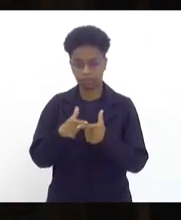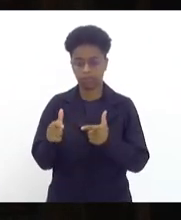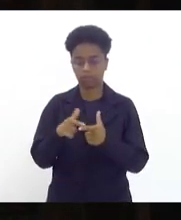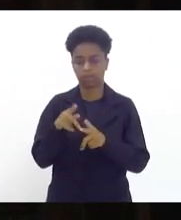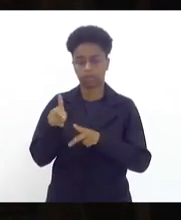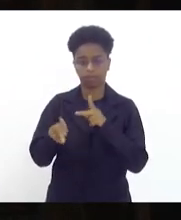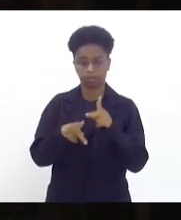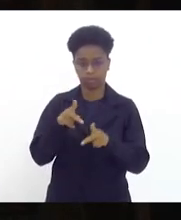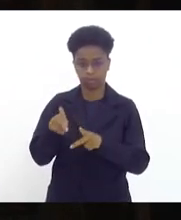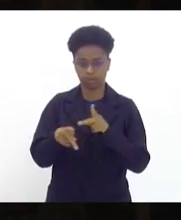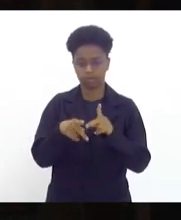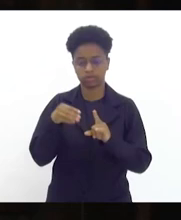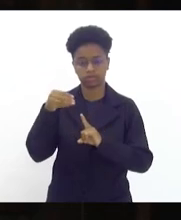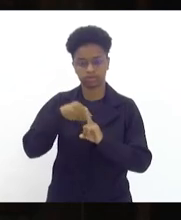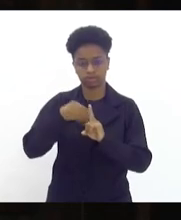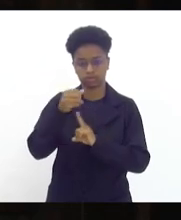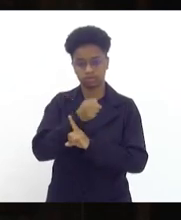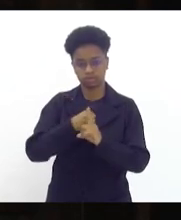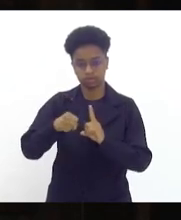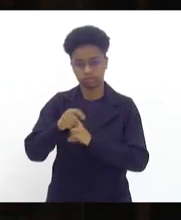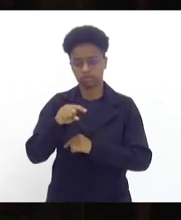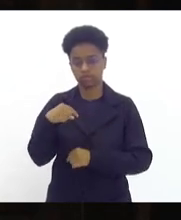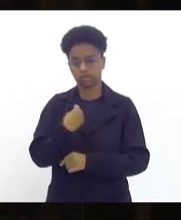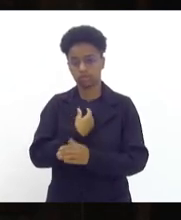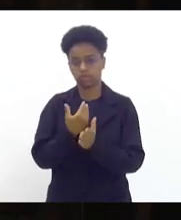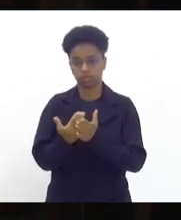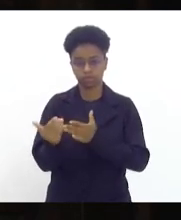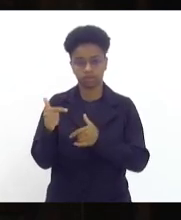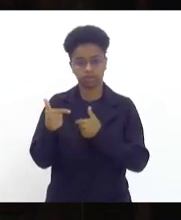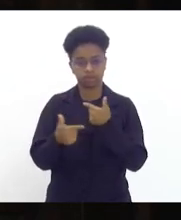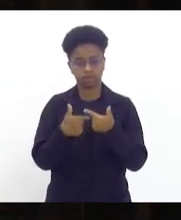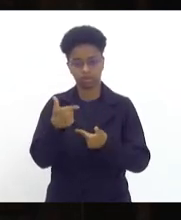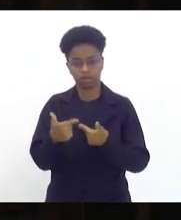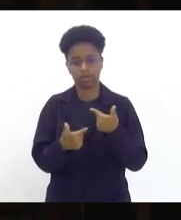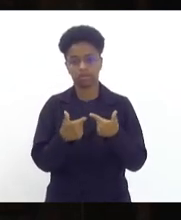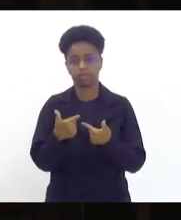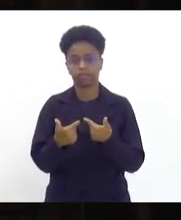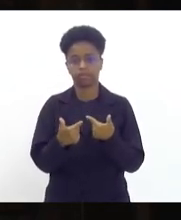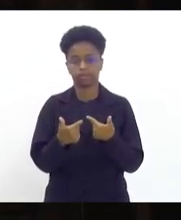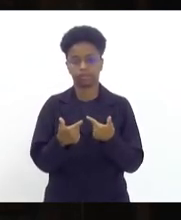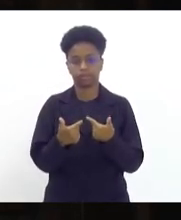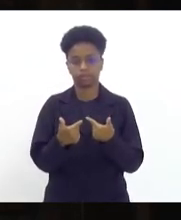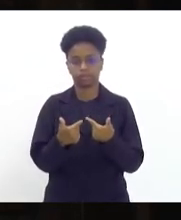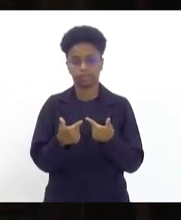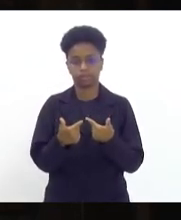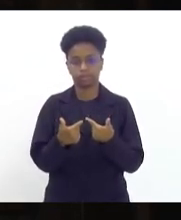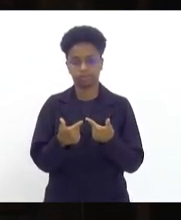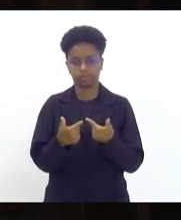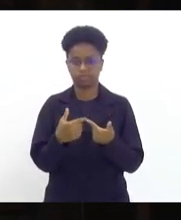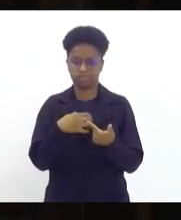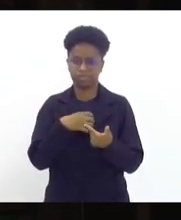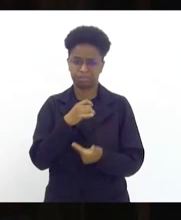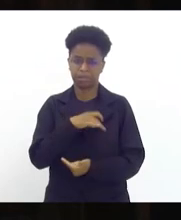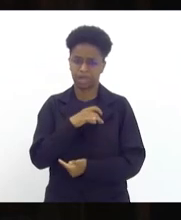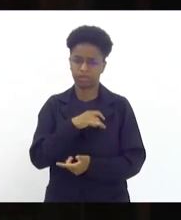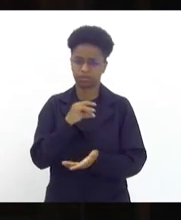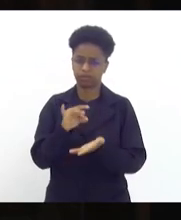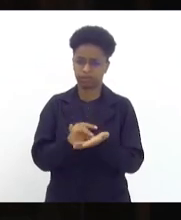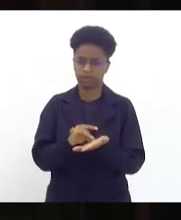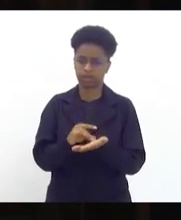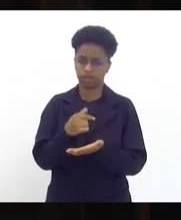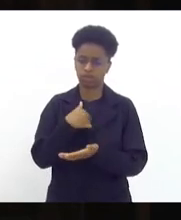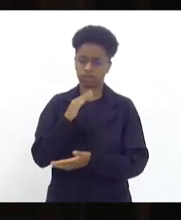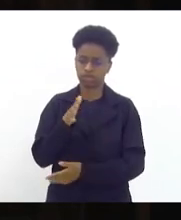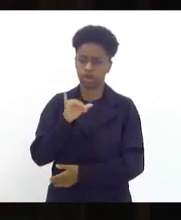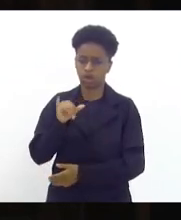e vulnerabilidade e a gente iniciou um trabalho com muito medo que eu tenho realmente eu já tive